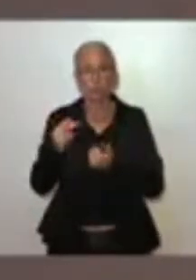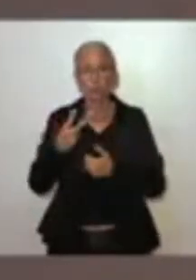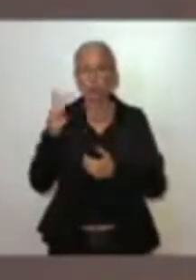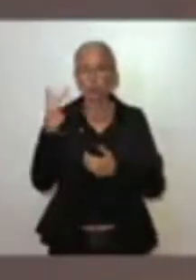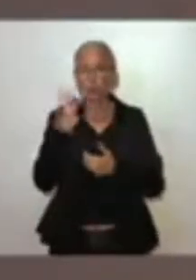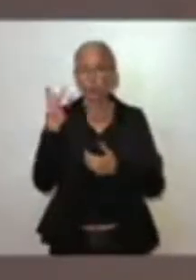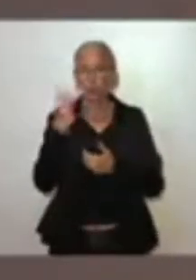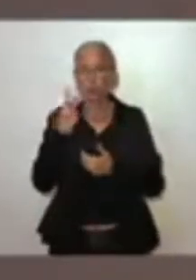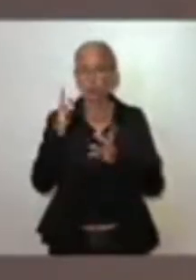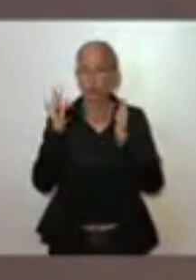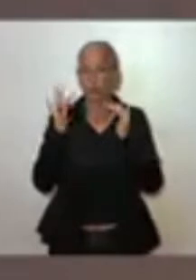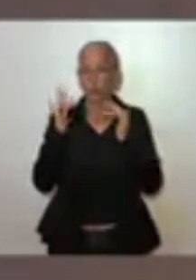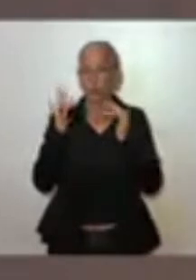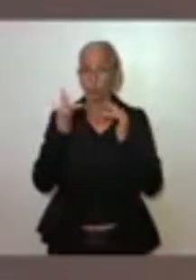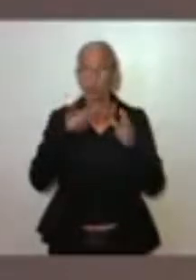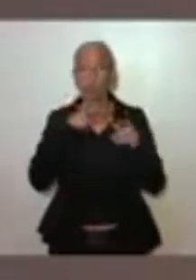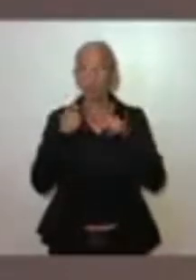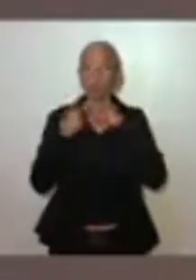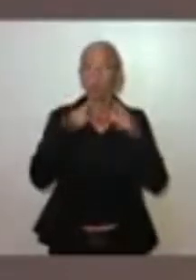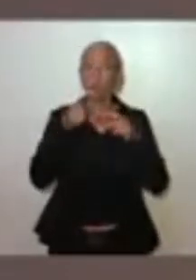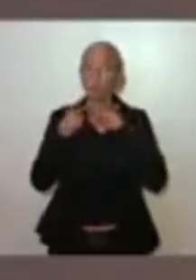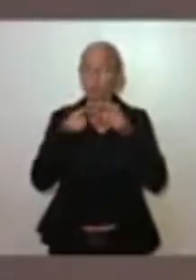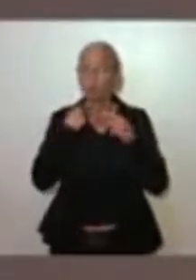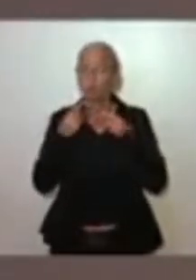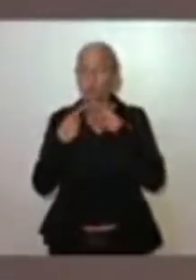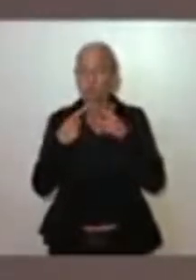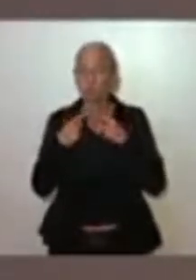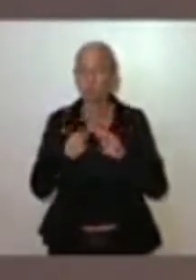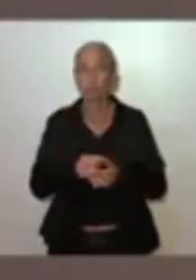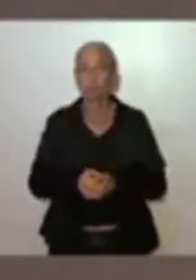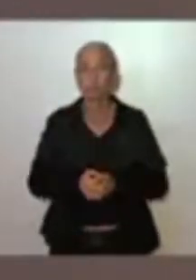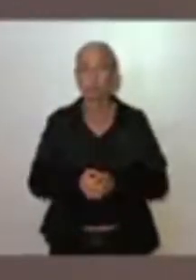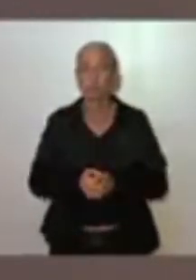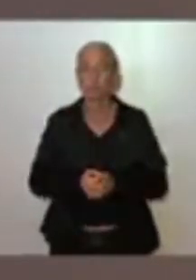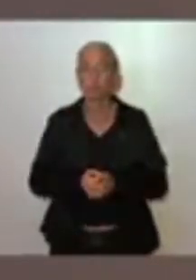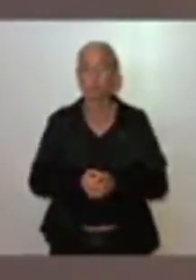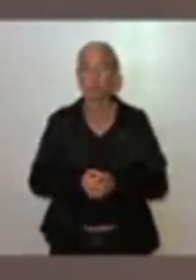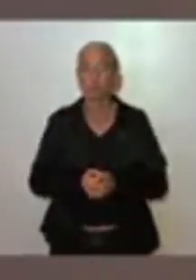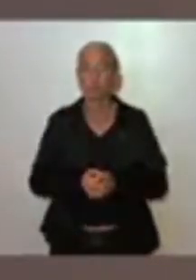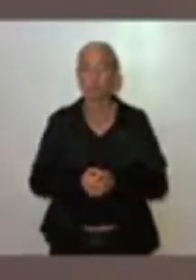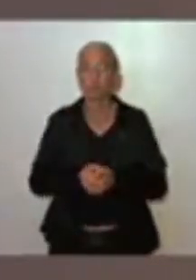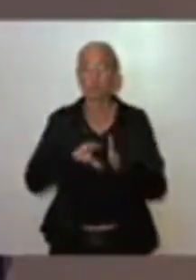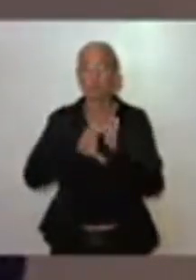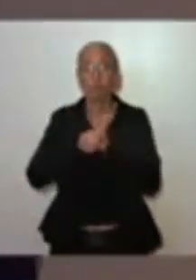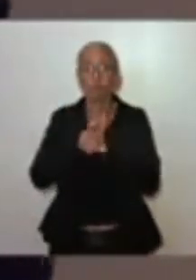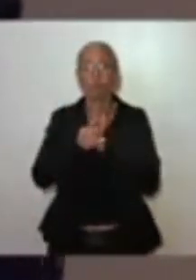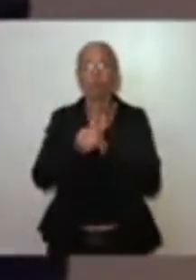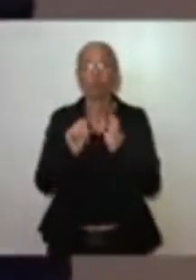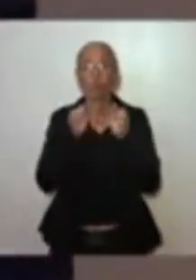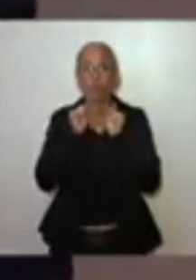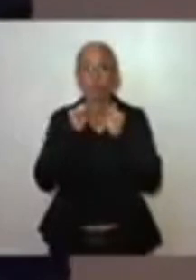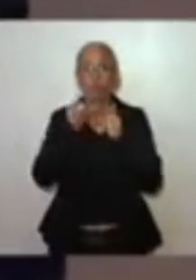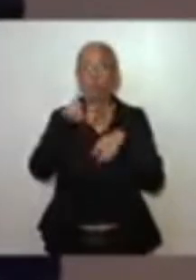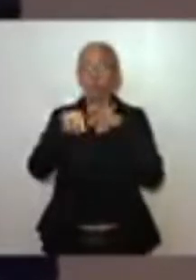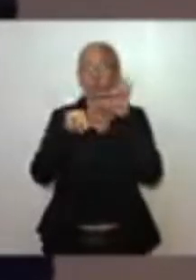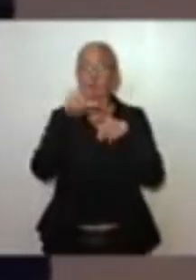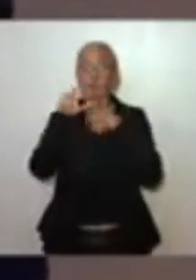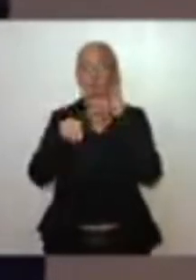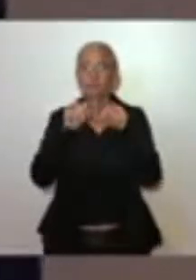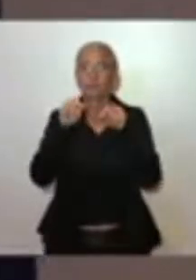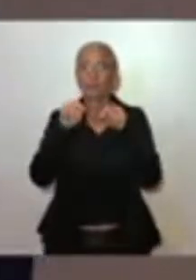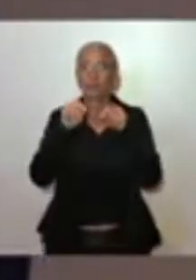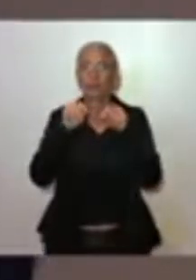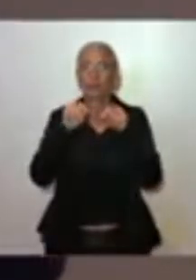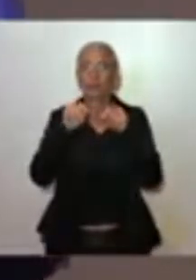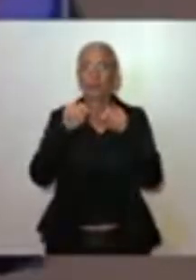dois pretendentes estiver em dúvida e o Google é capaz de fazer Escolha melhor do que o